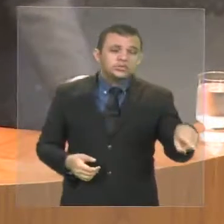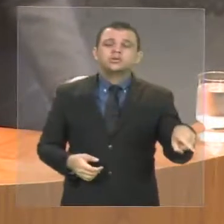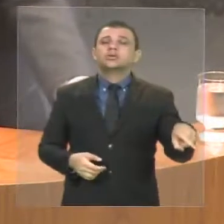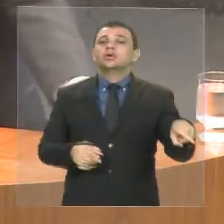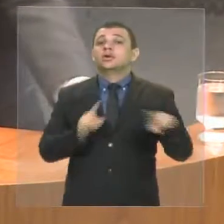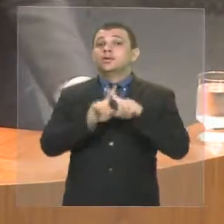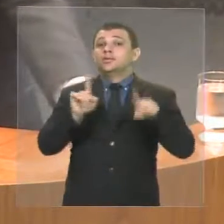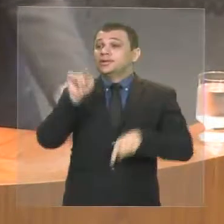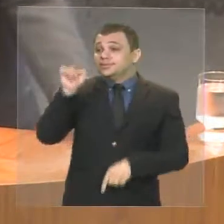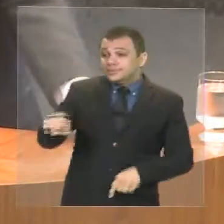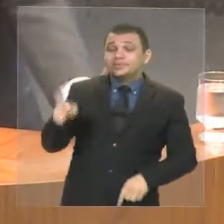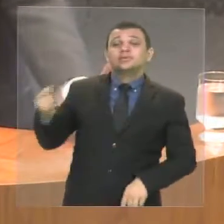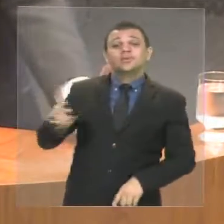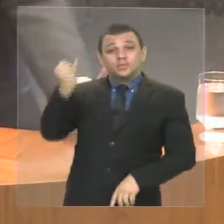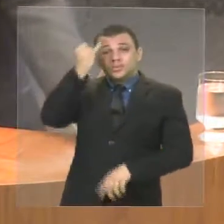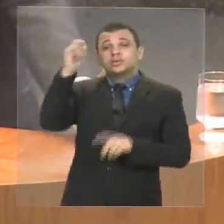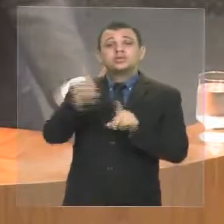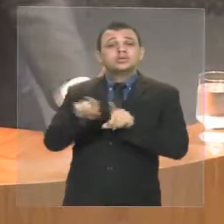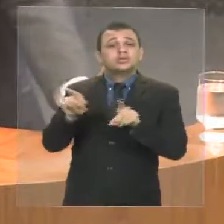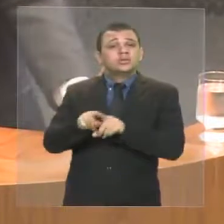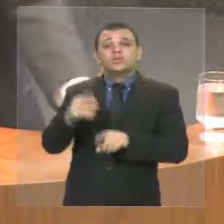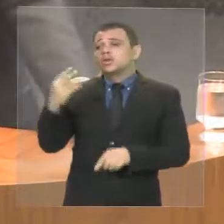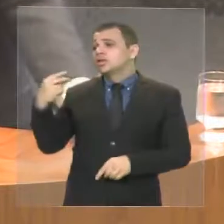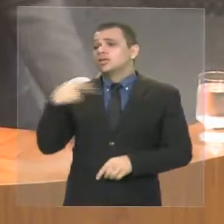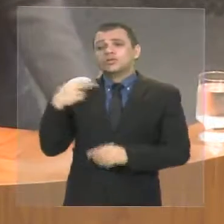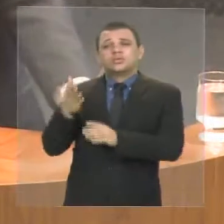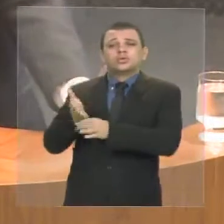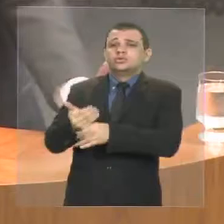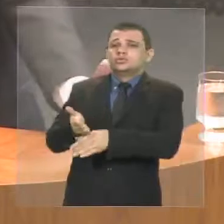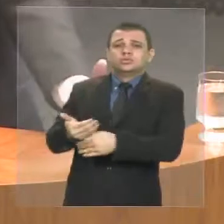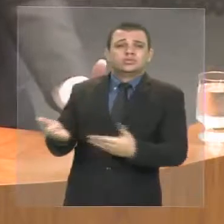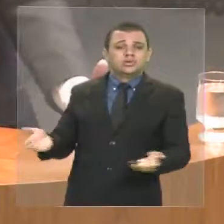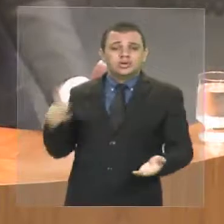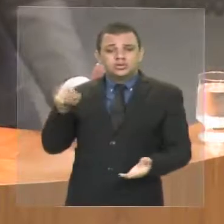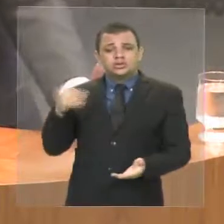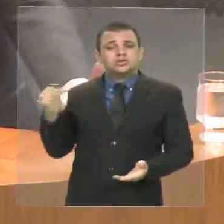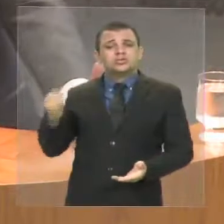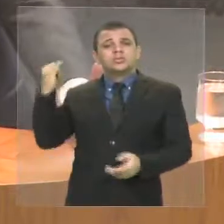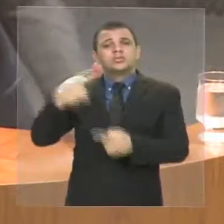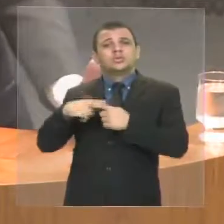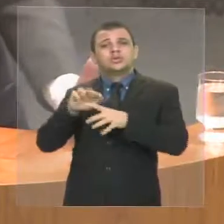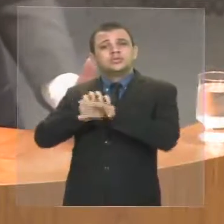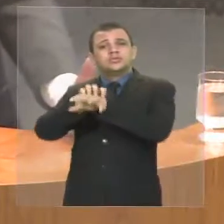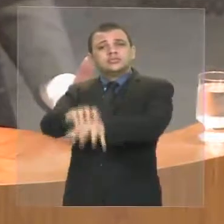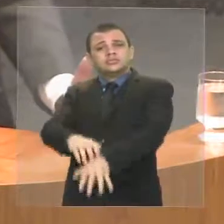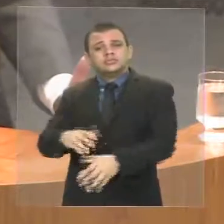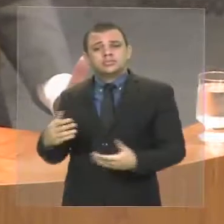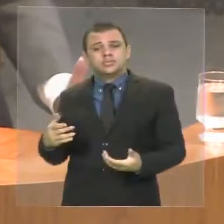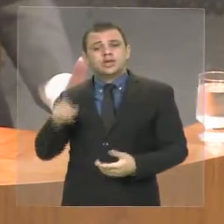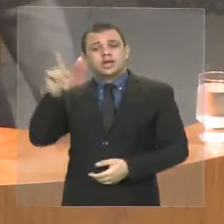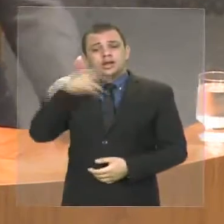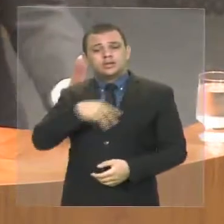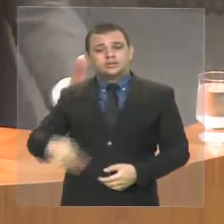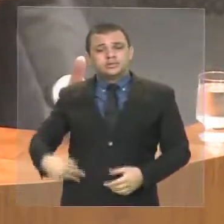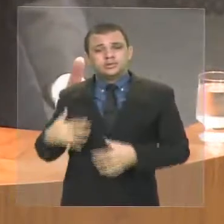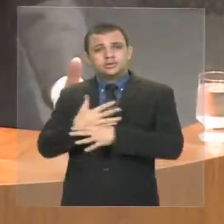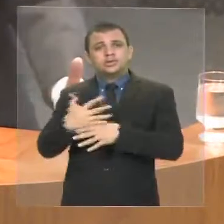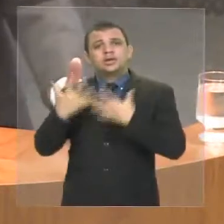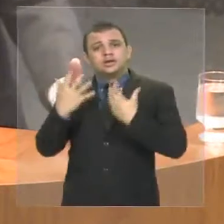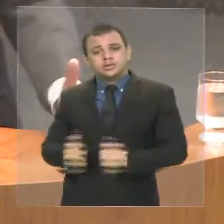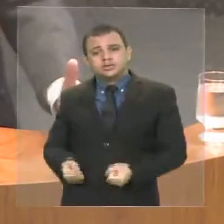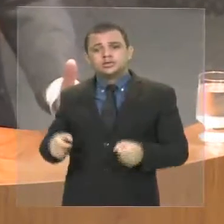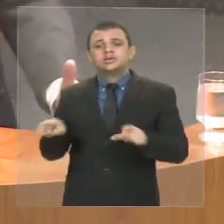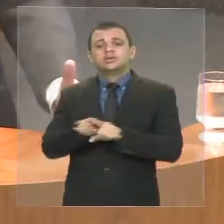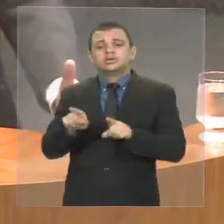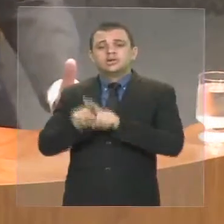detrimento de um projeto de mobilidade urbana, de transporte de massa, aprovado pelo Ministério das Cidades, que disputou com vários